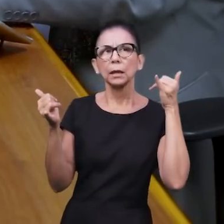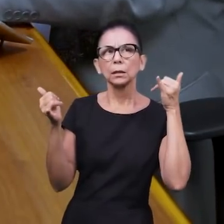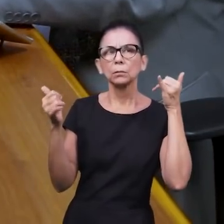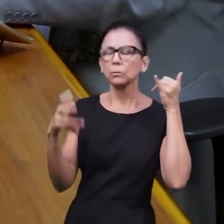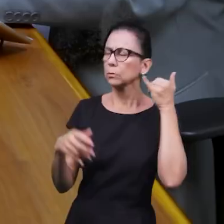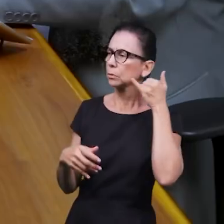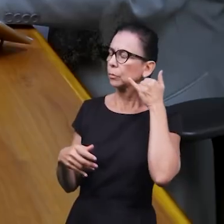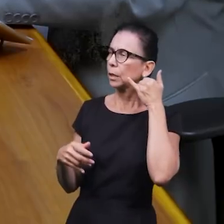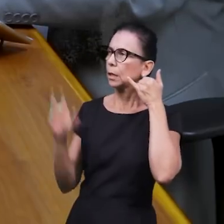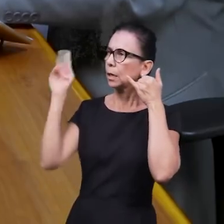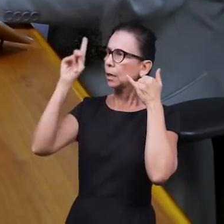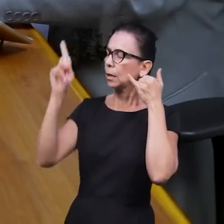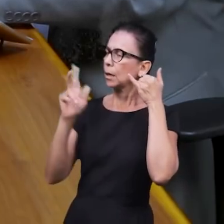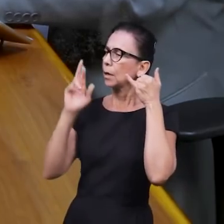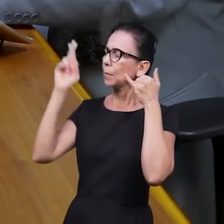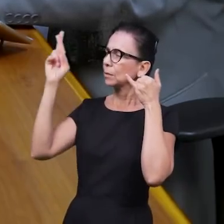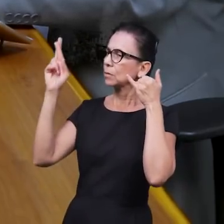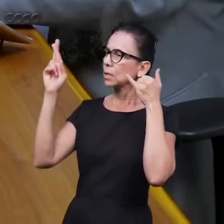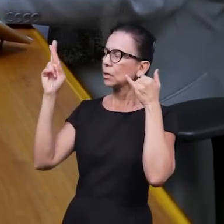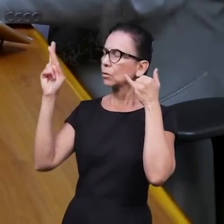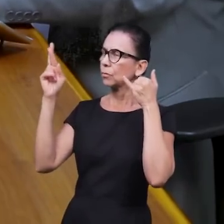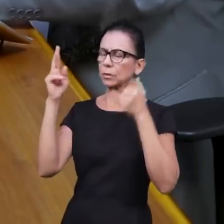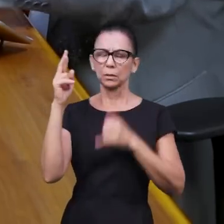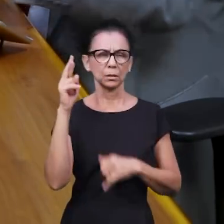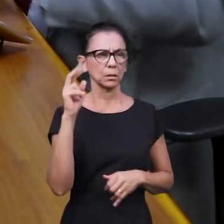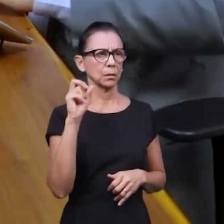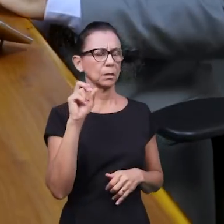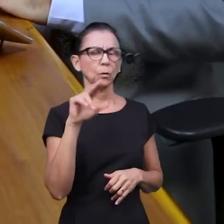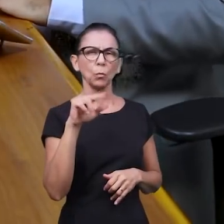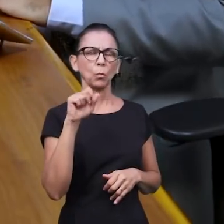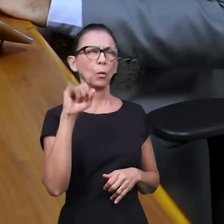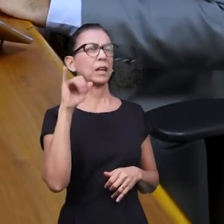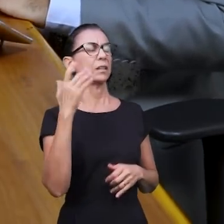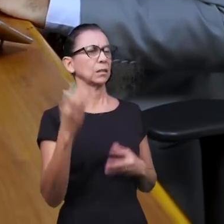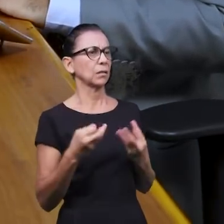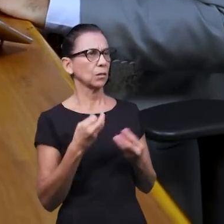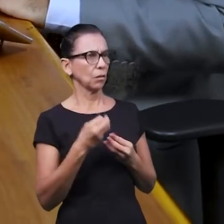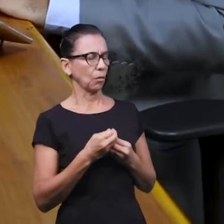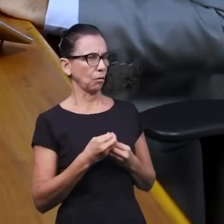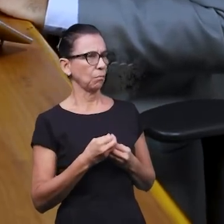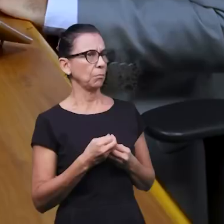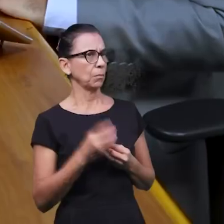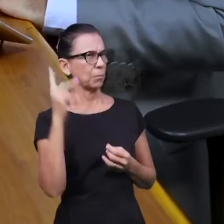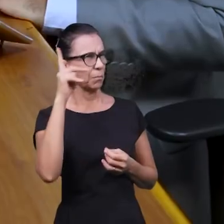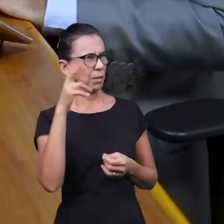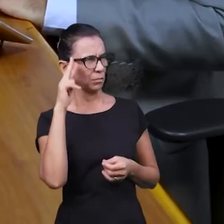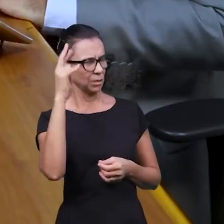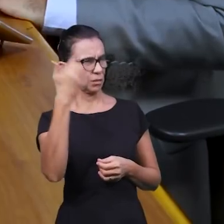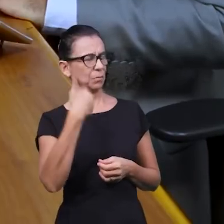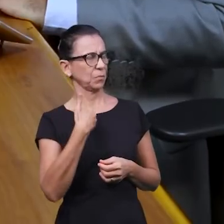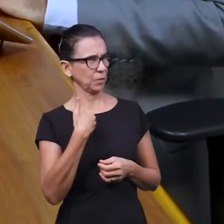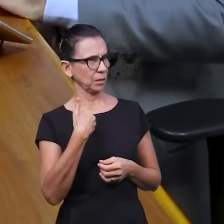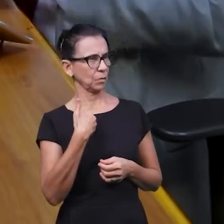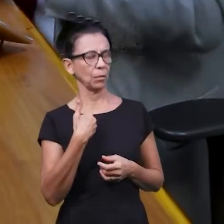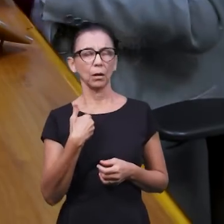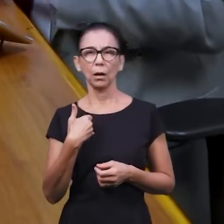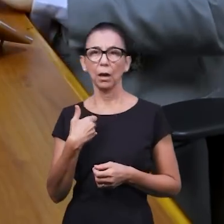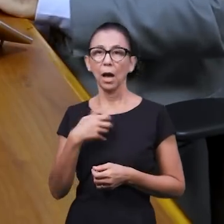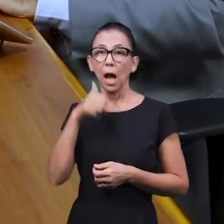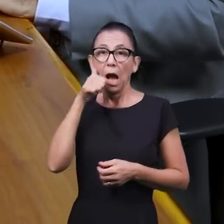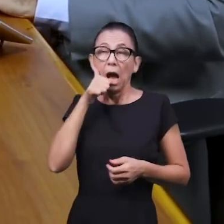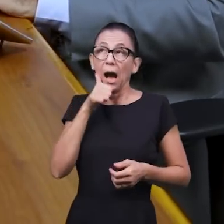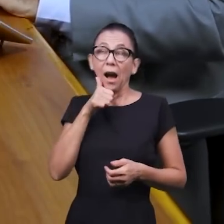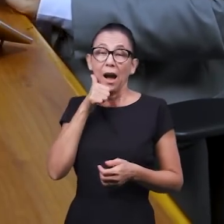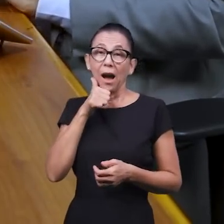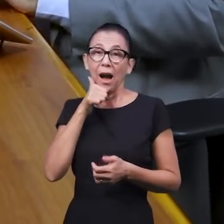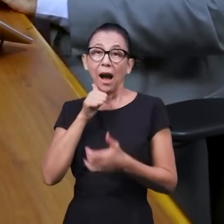fiquei assustado, falei: será que ele está querendo me agradar, falando a paz do Senhor? Aí quando passou o telefone para ela, falei: não, ele se converteu já. Maravilha, né? Teve que ter um